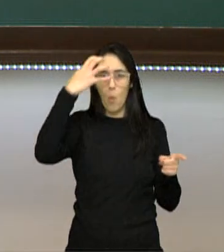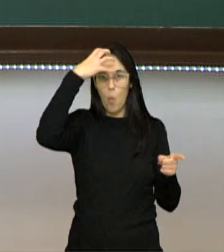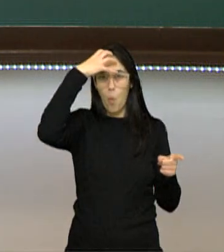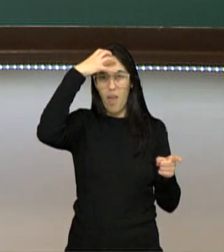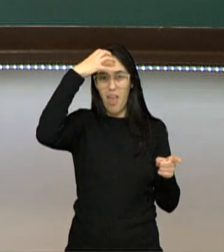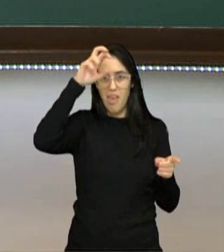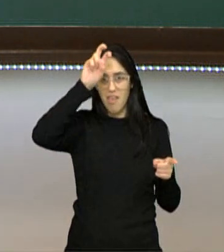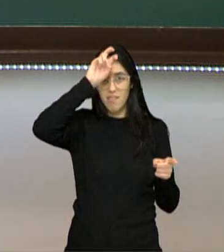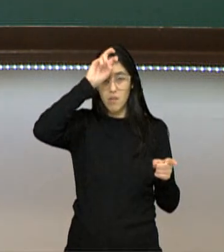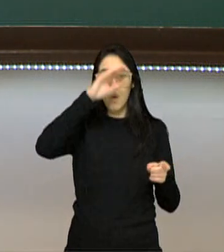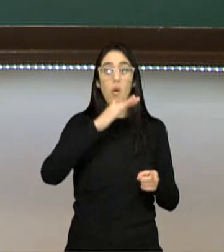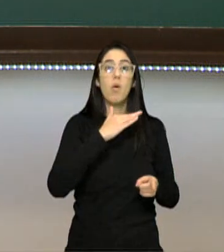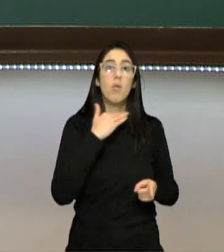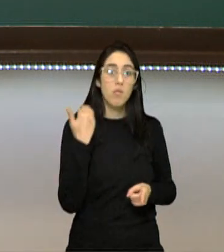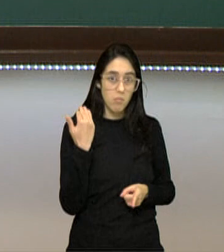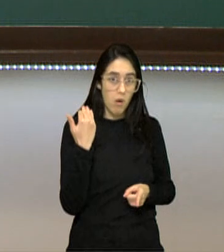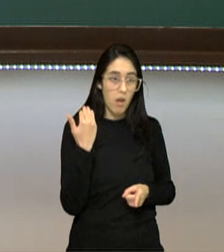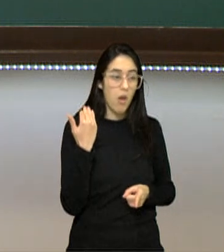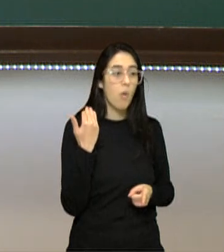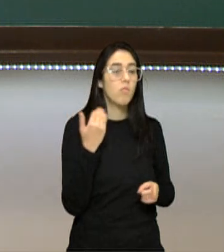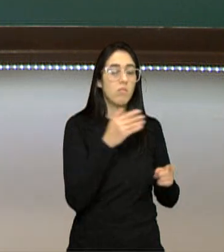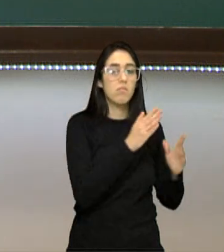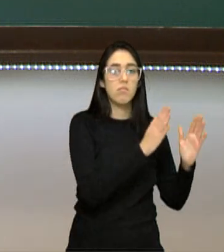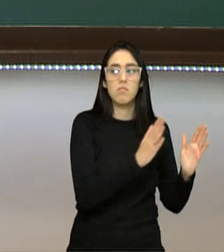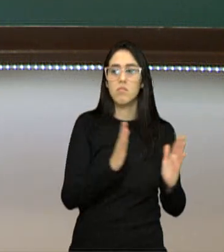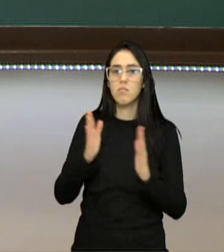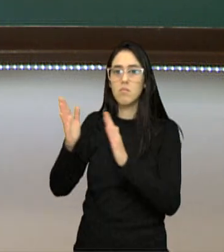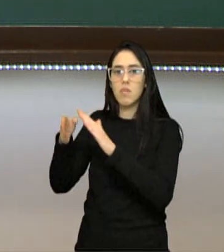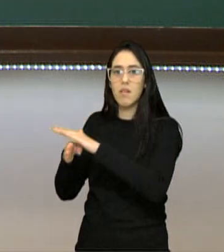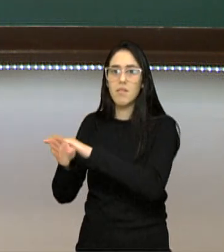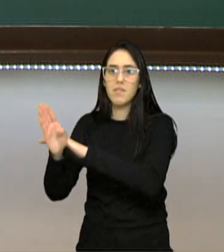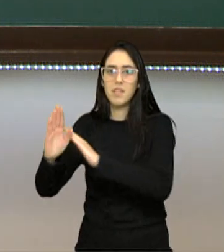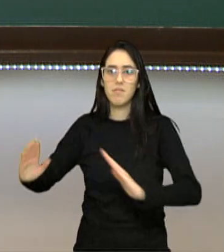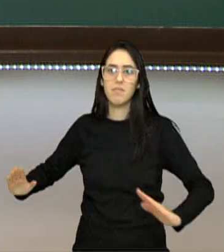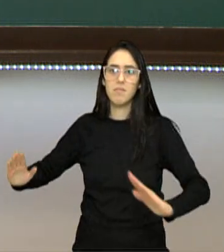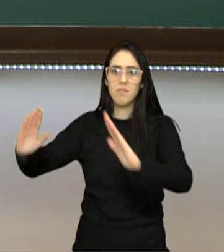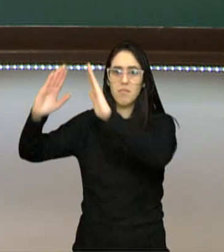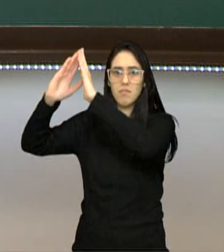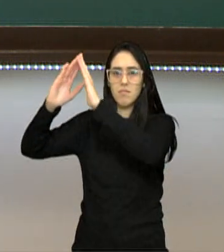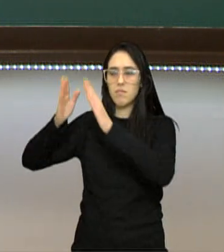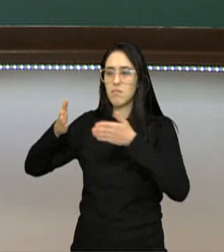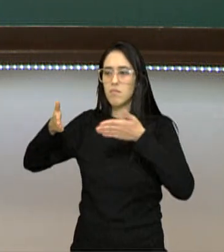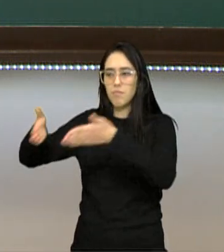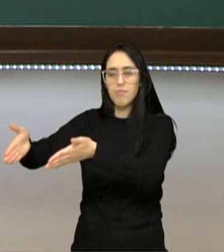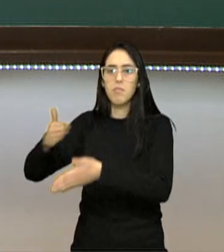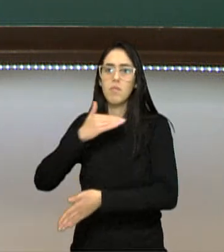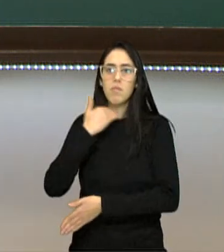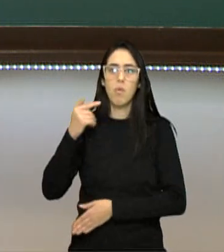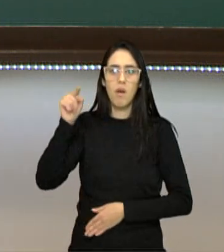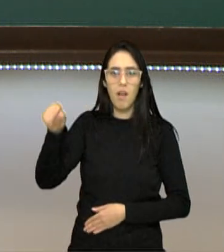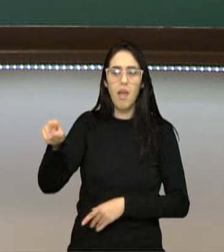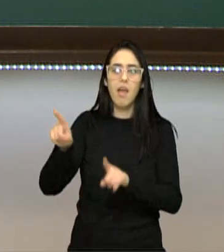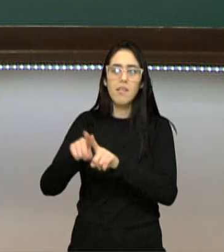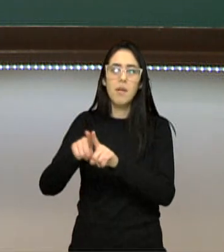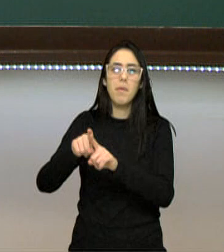Ali eram pintadas no interior dessas paredes passagens da vida desses faraós